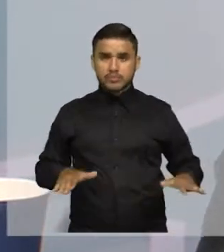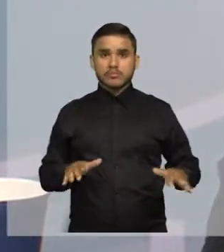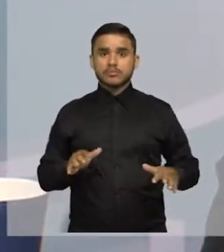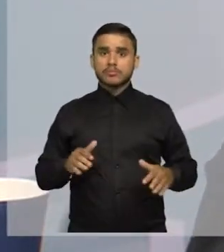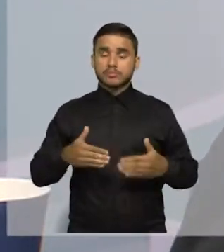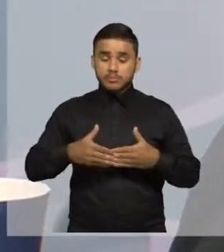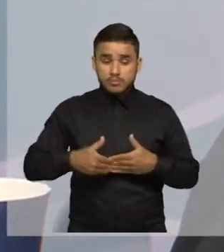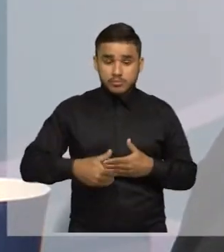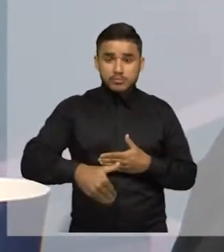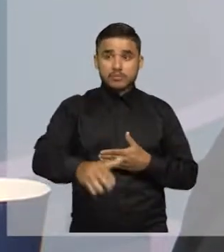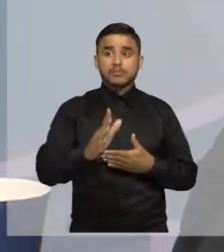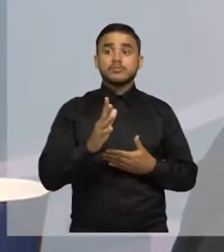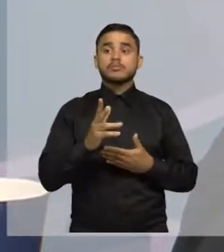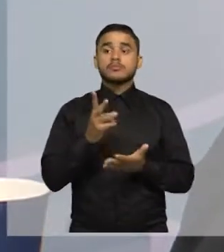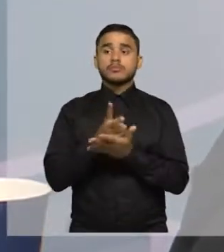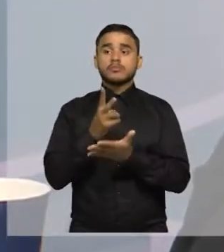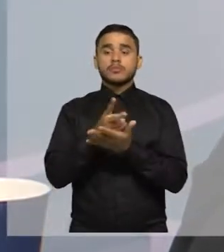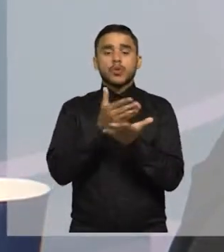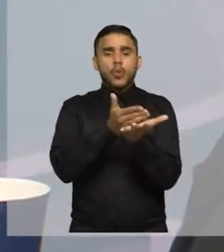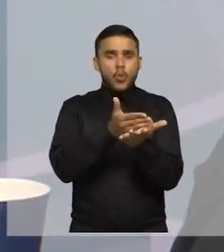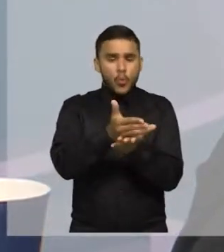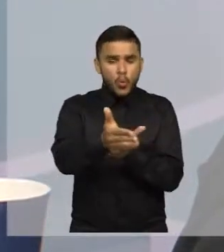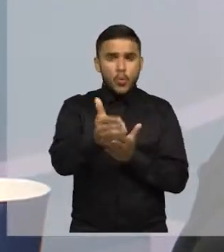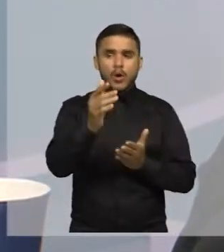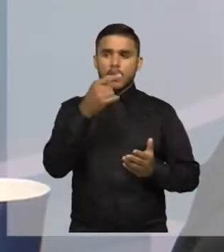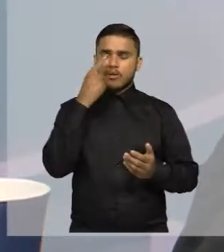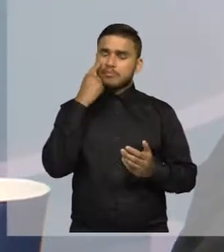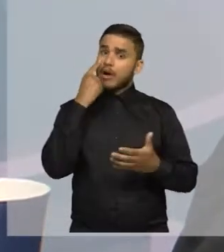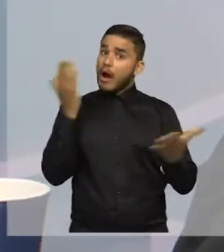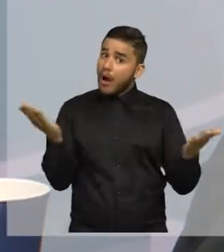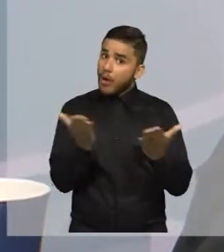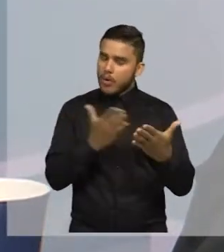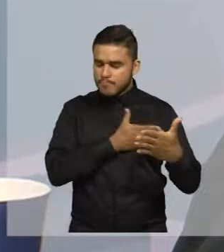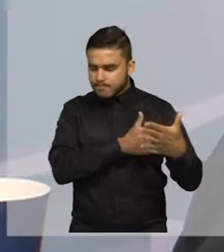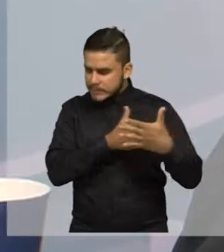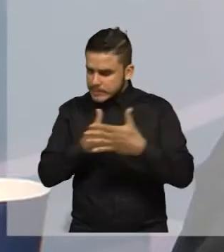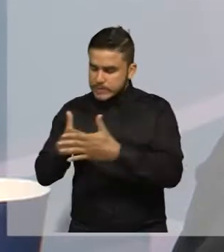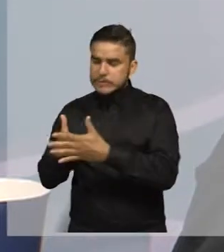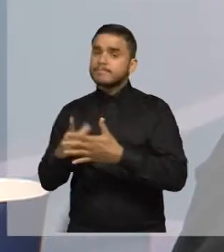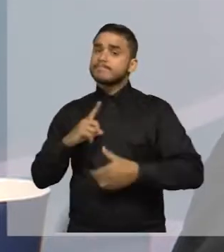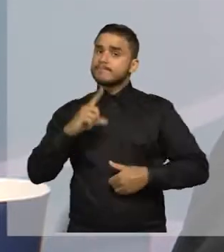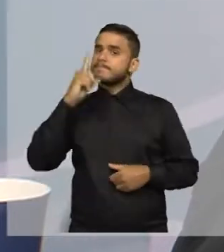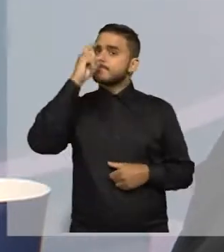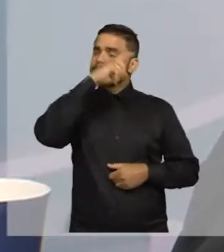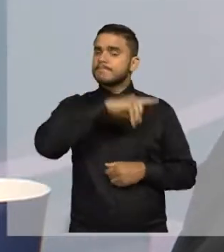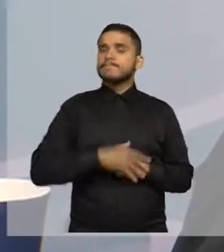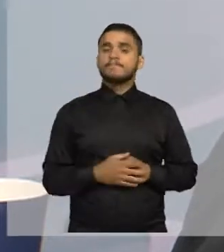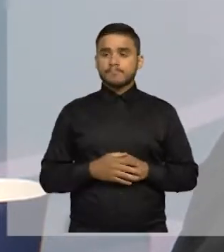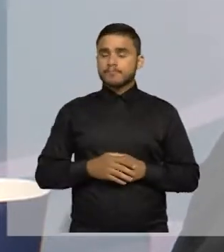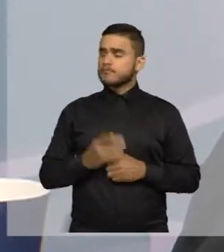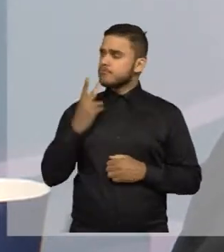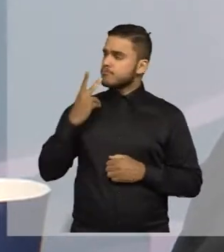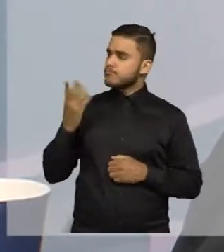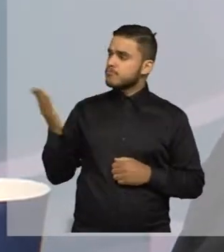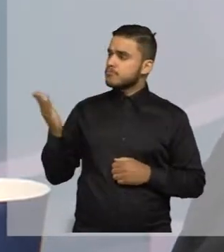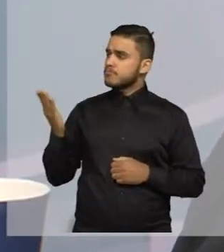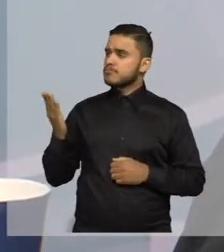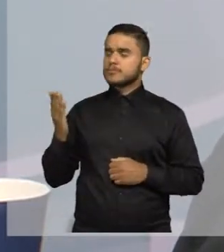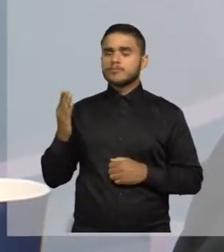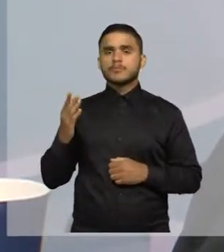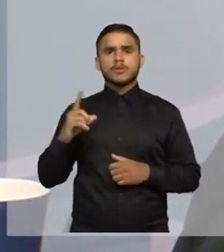o fim do princípio, né? Agora é que vem a pedreira que aqui o professor Rui se refere. O país tem